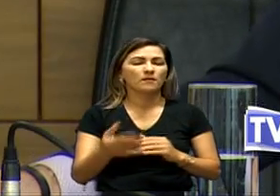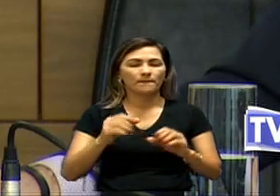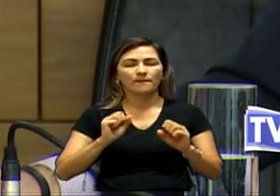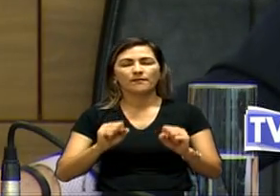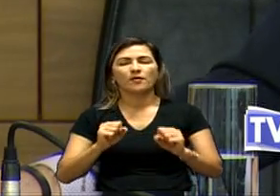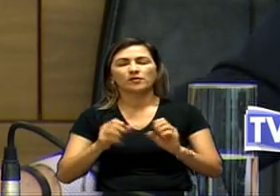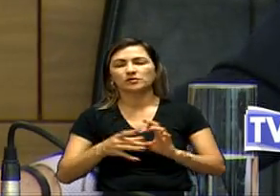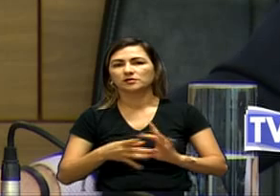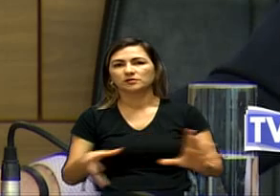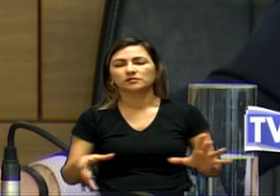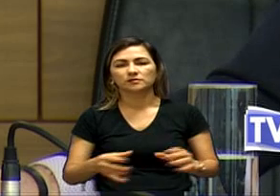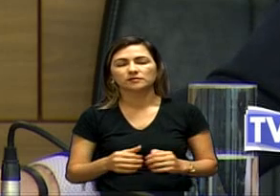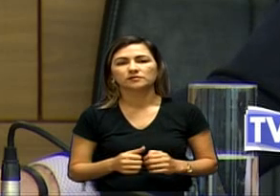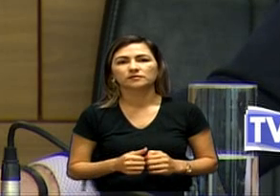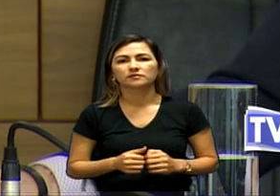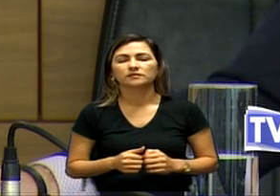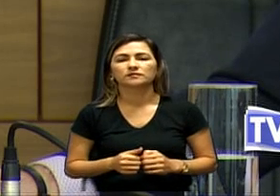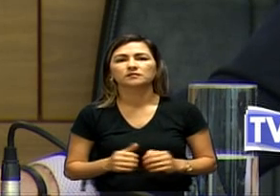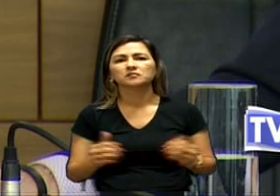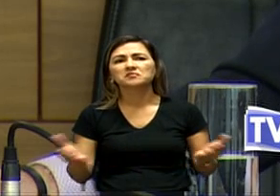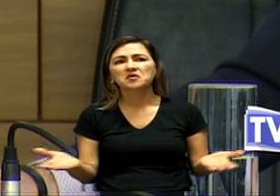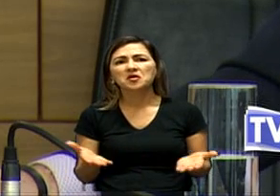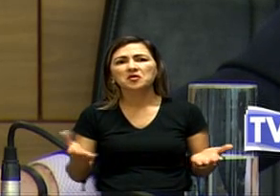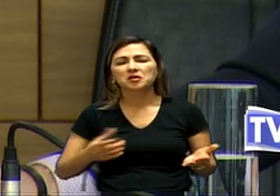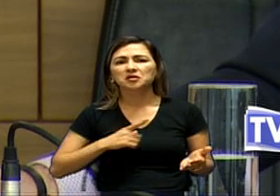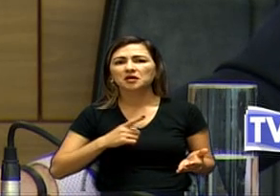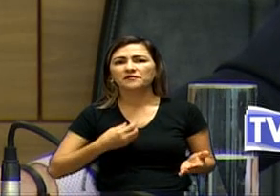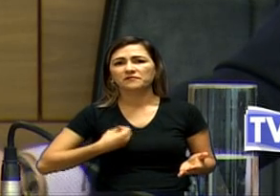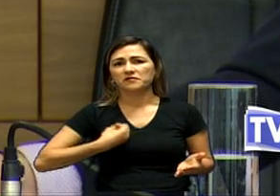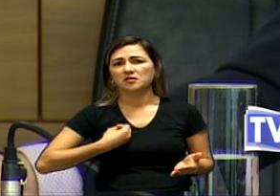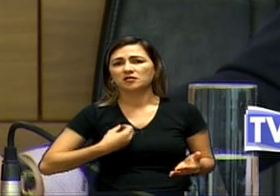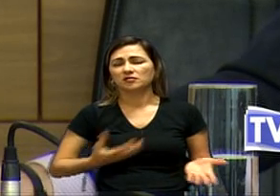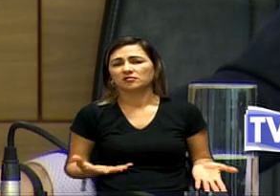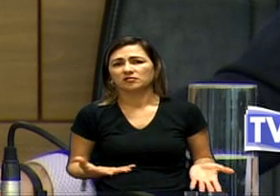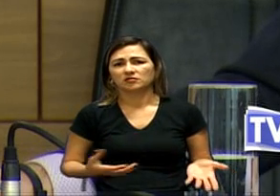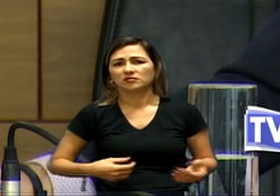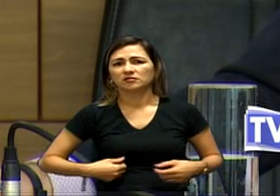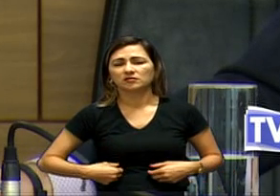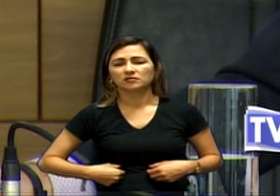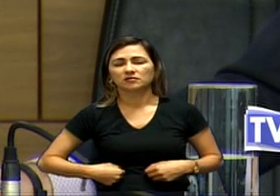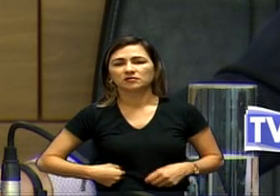quiser, deixar a pledinha aí logo. Ah, mas ele está aí. Como que nós vamos fazer? Teria que mudar a resolução.